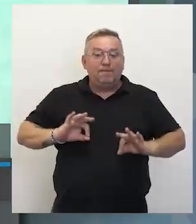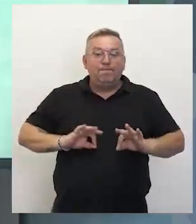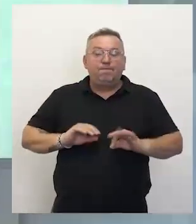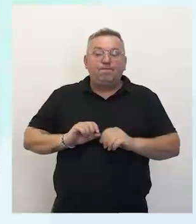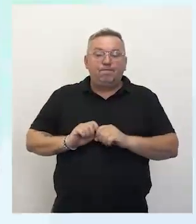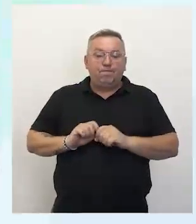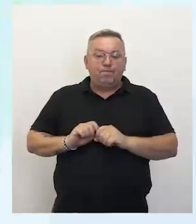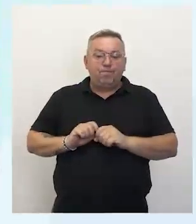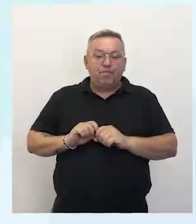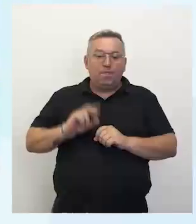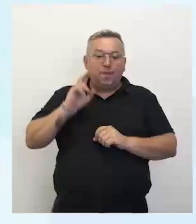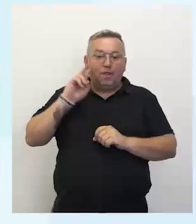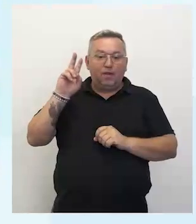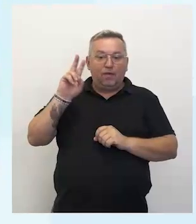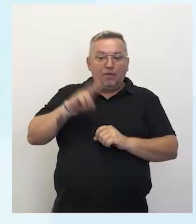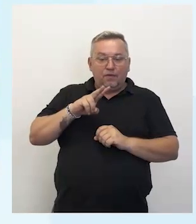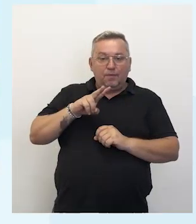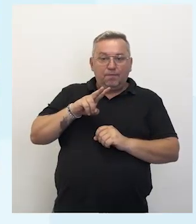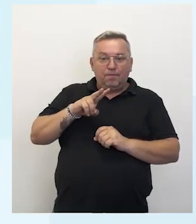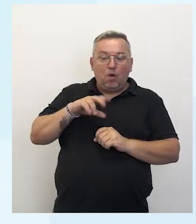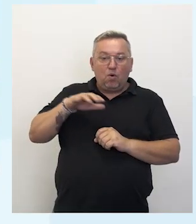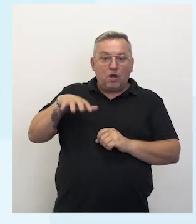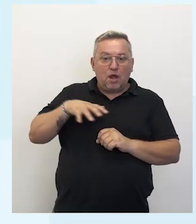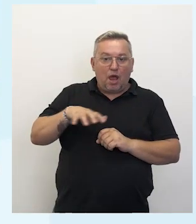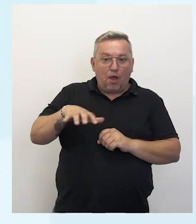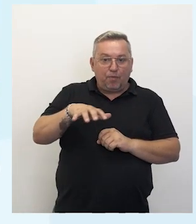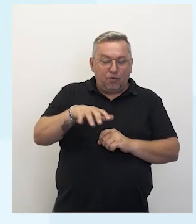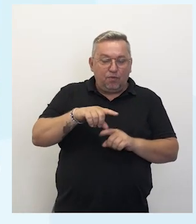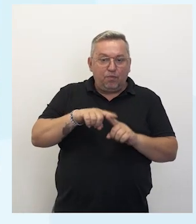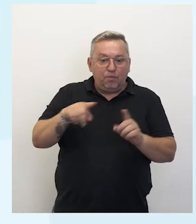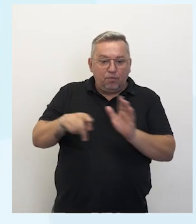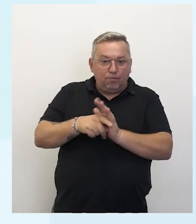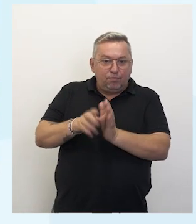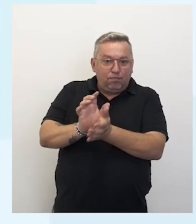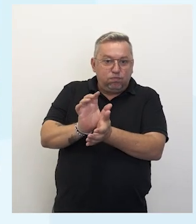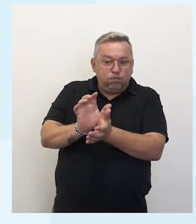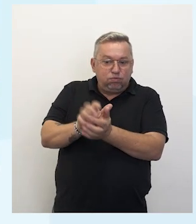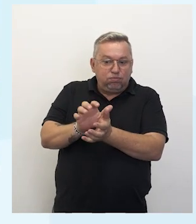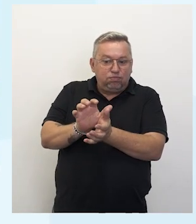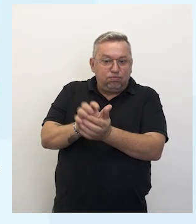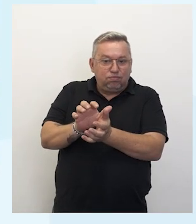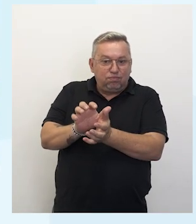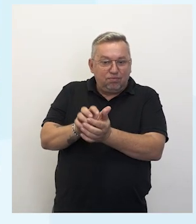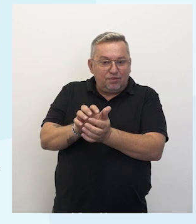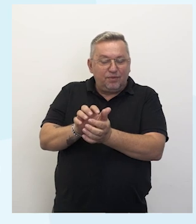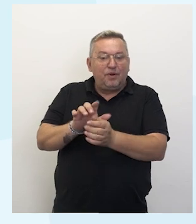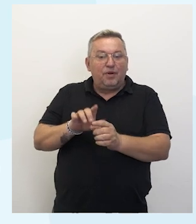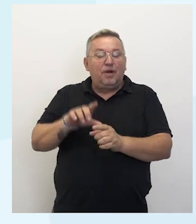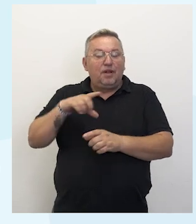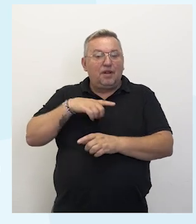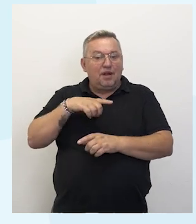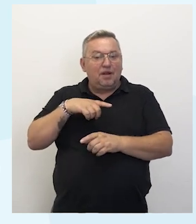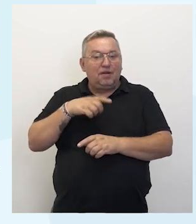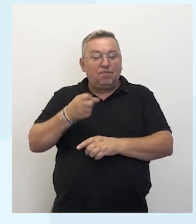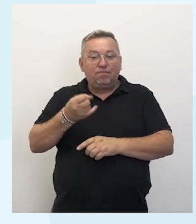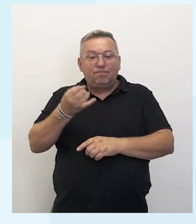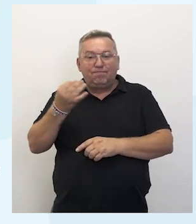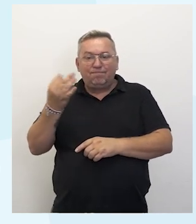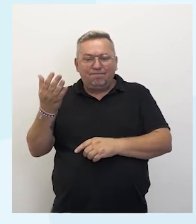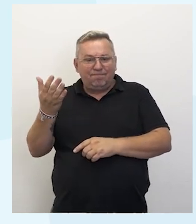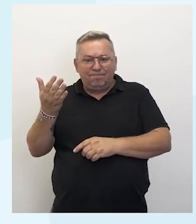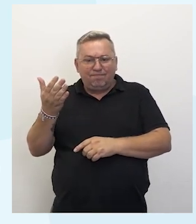mais? Olha só os répteis, né? O símbolo aí do Pantanal praticamente, né? Que é o crocodilo. A gente tem pelo menos aí